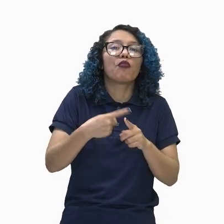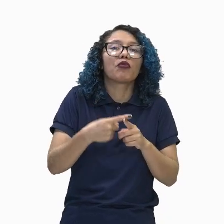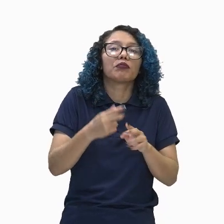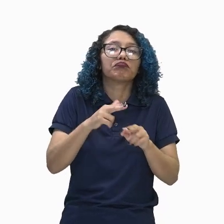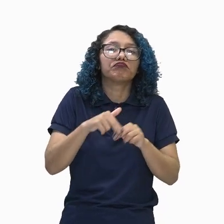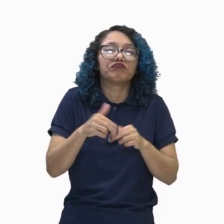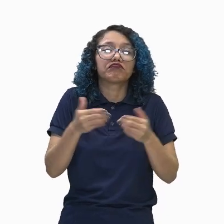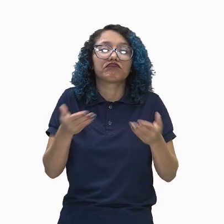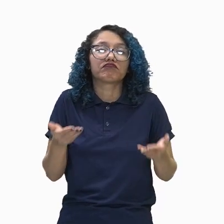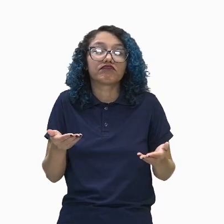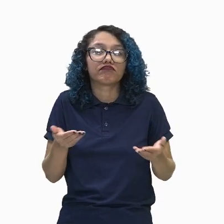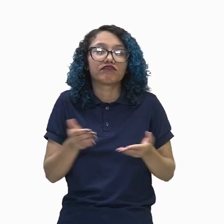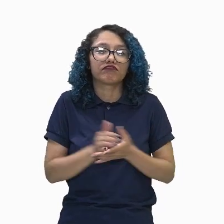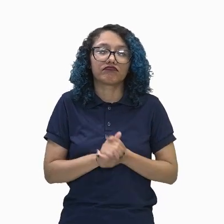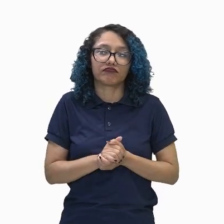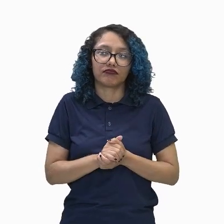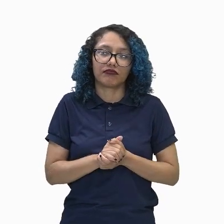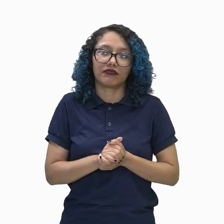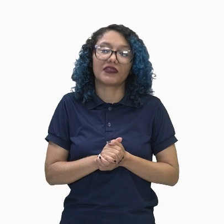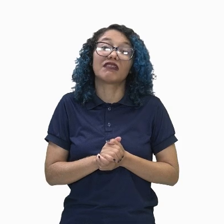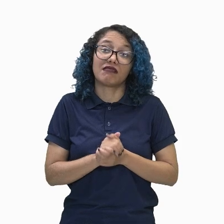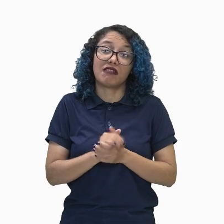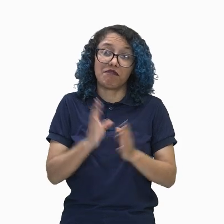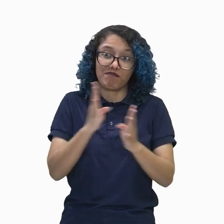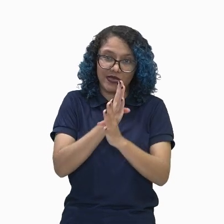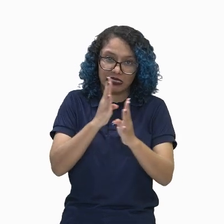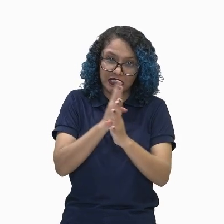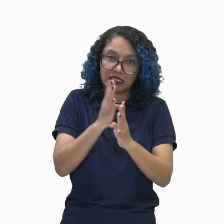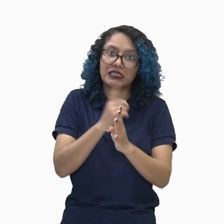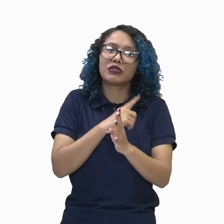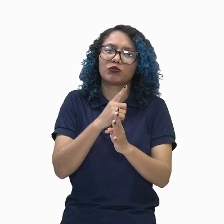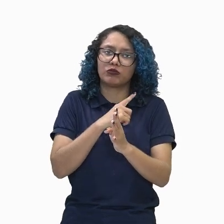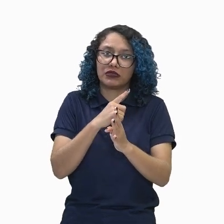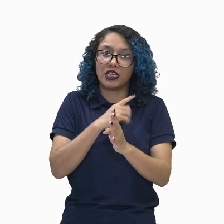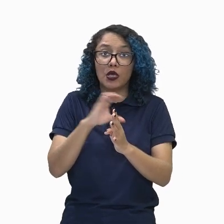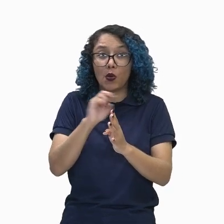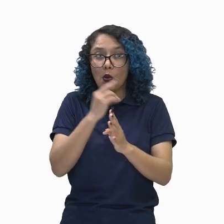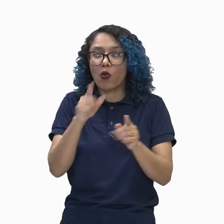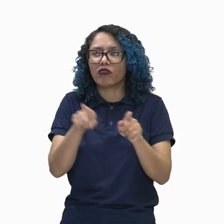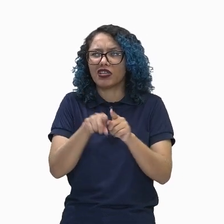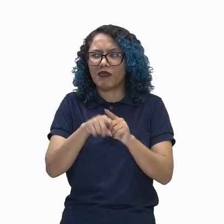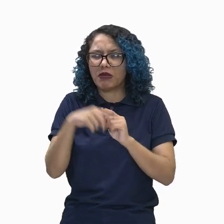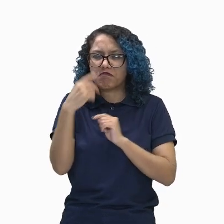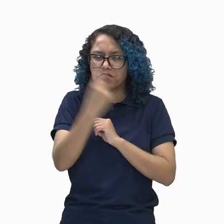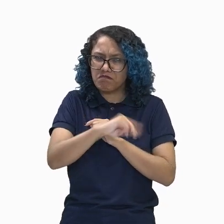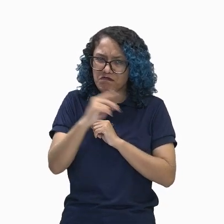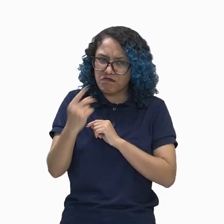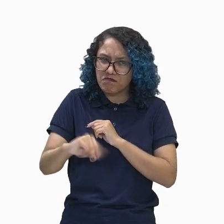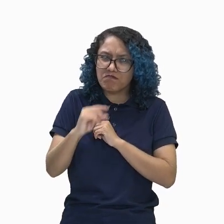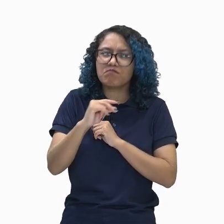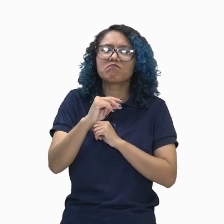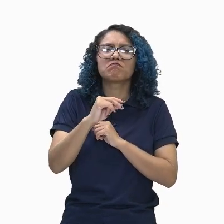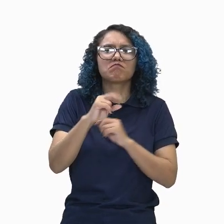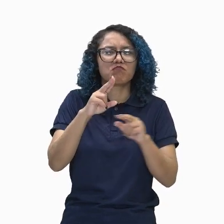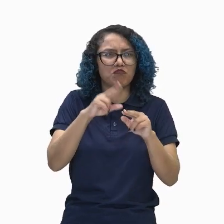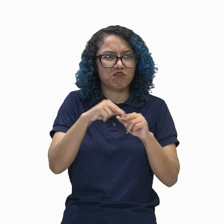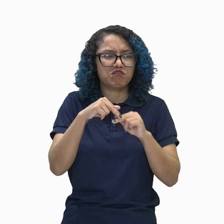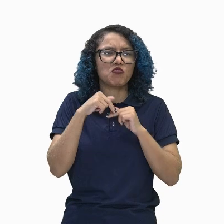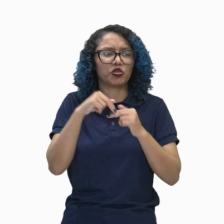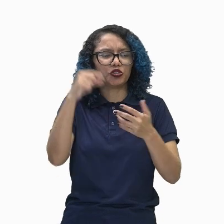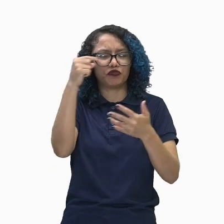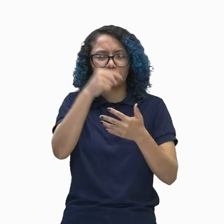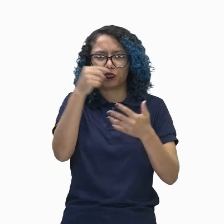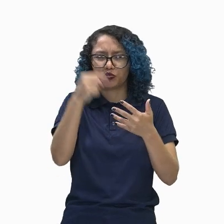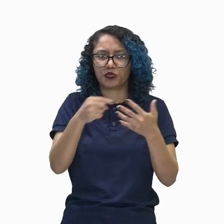por exemplo, por serem perseguidas ou até mesmo maltratadas por vários motivos.